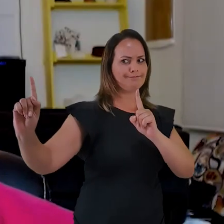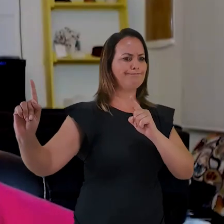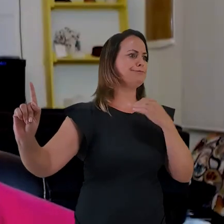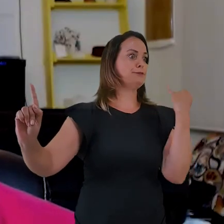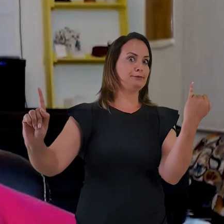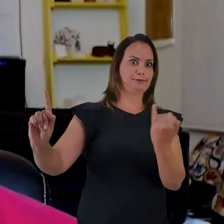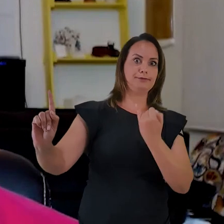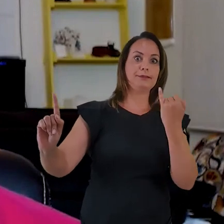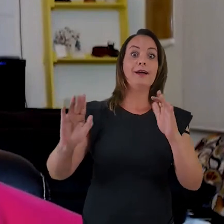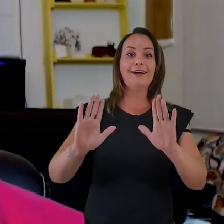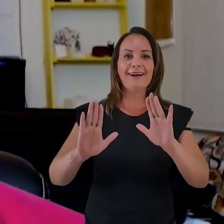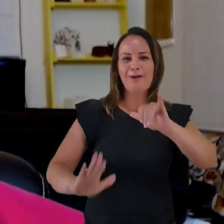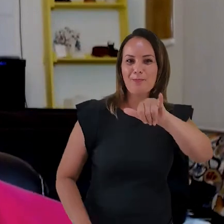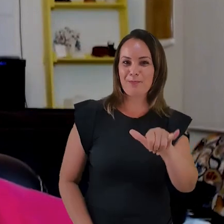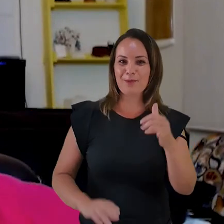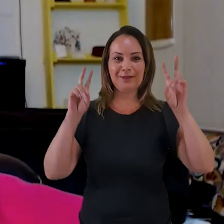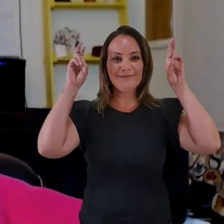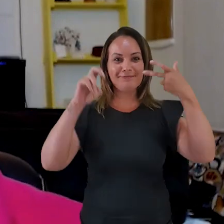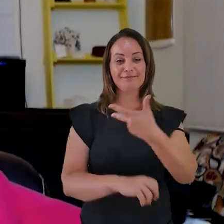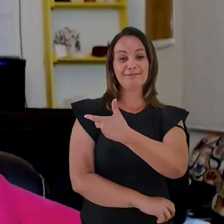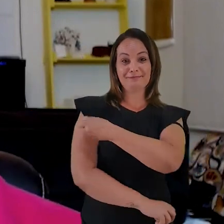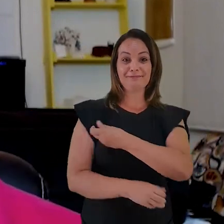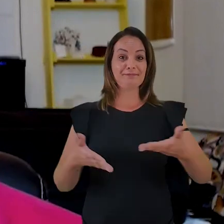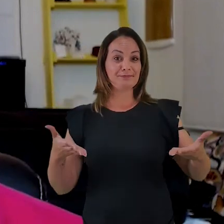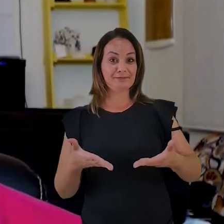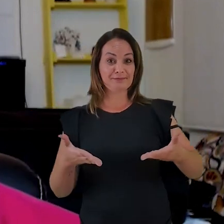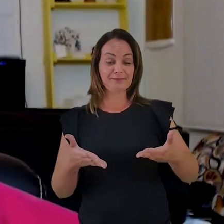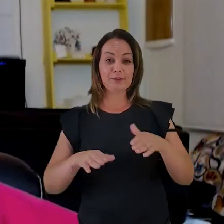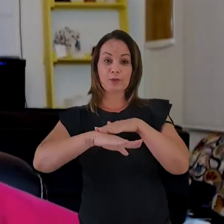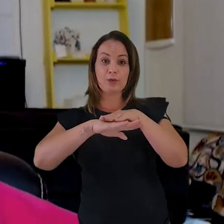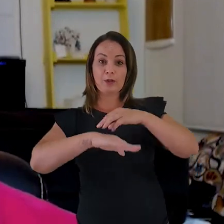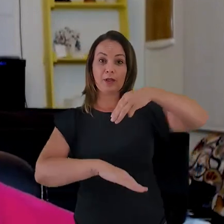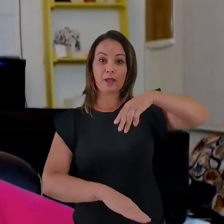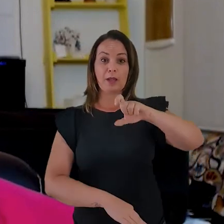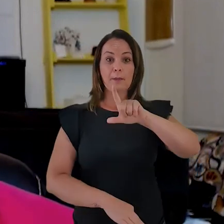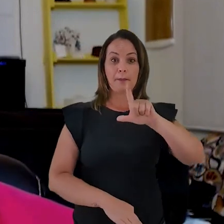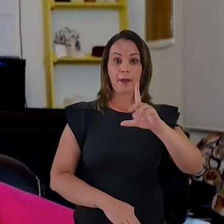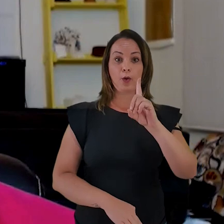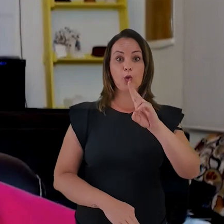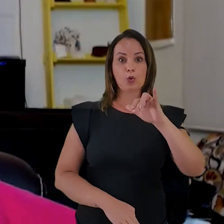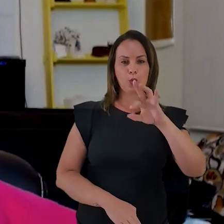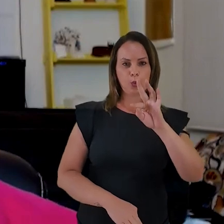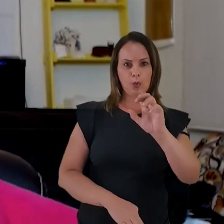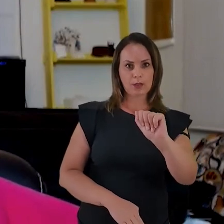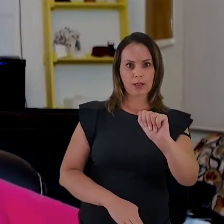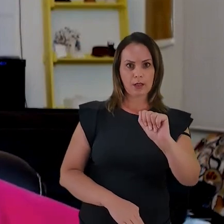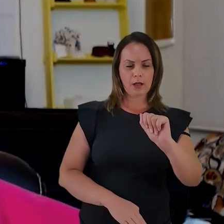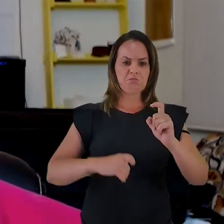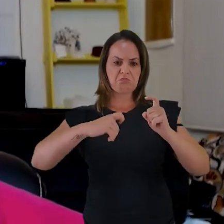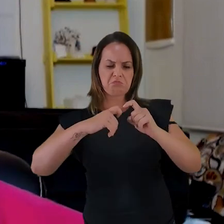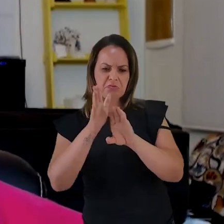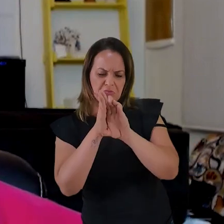e aproveitando o tema de hoje, eu vou conversar com a Mel Dutra. Ela é uma cientista biomédica, divulgadora da ciência e